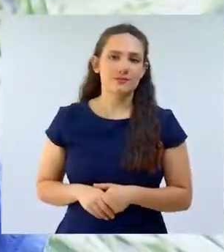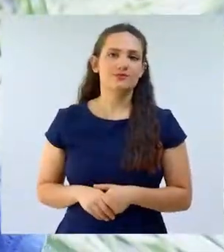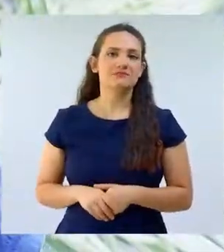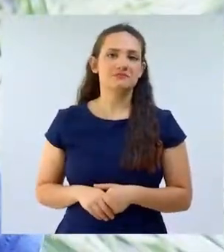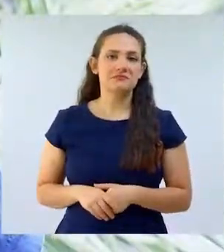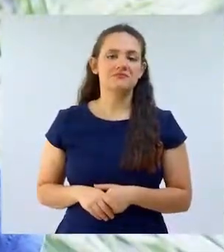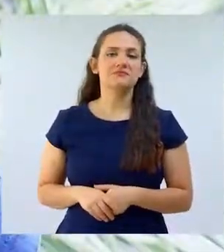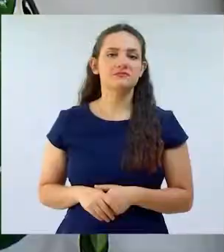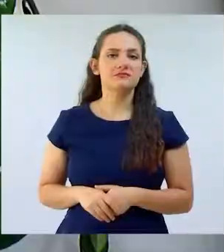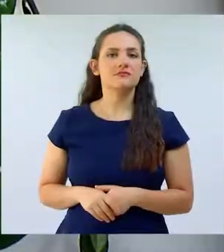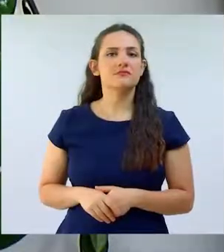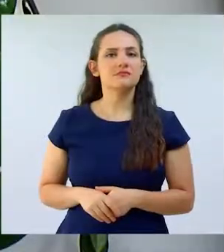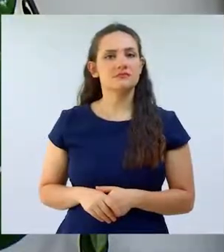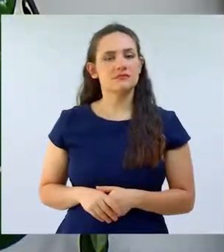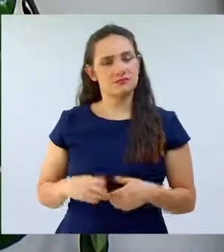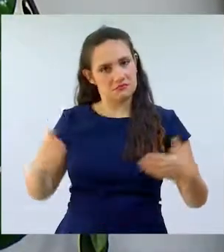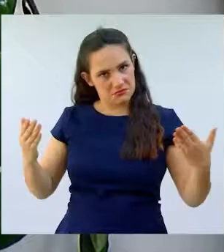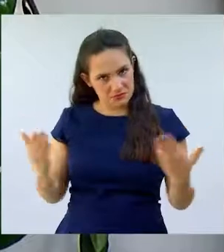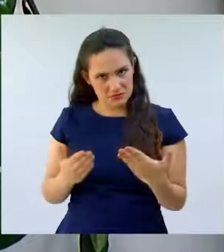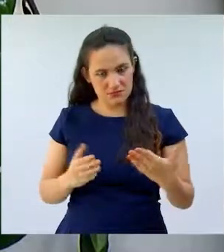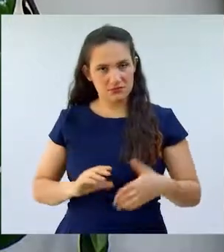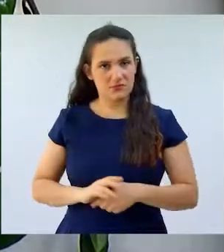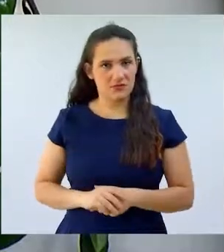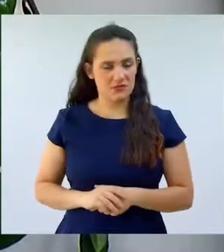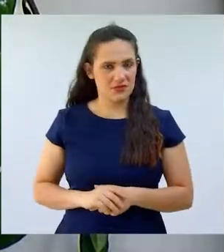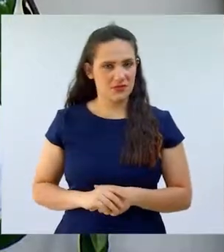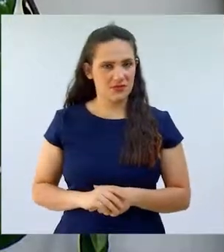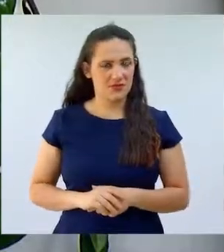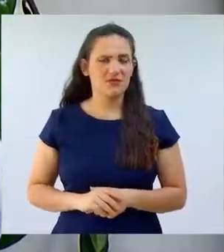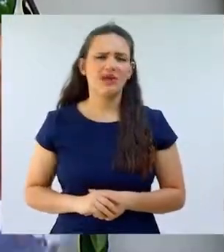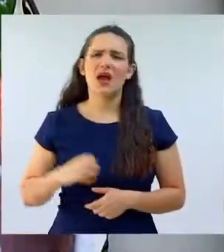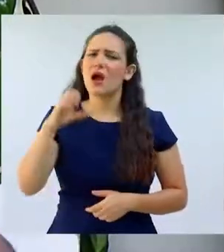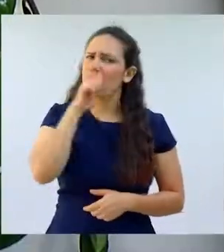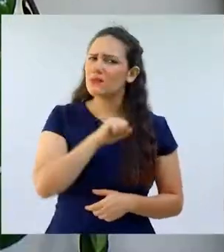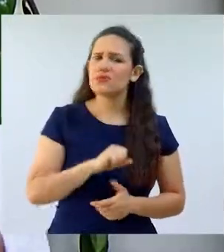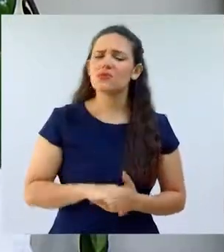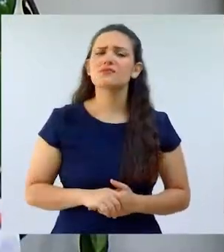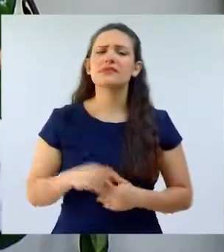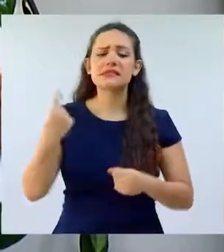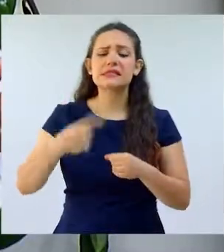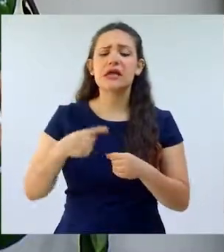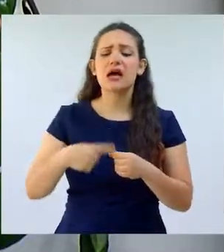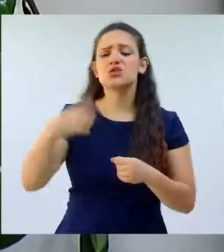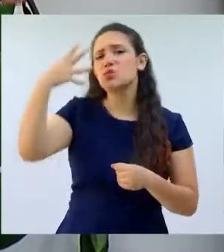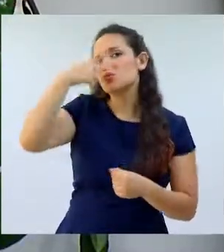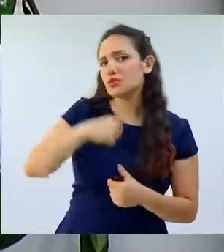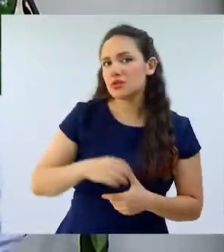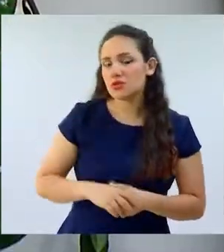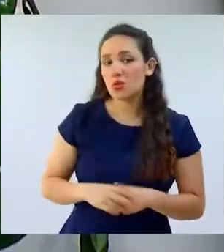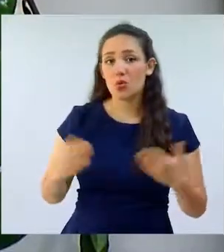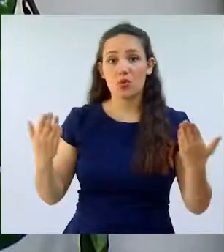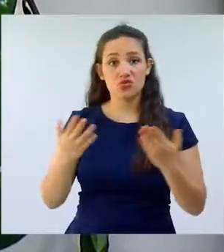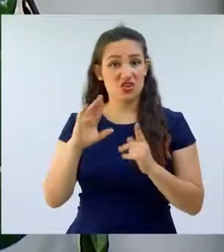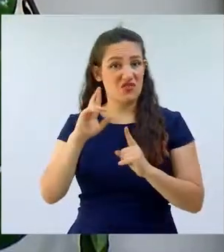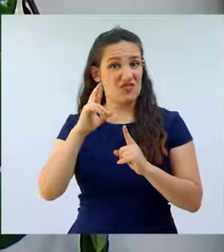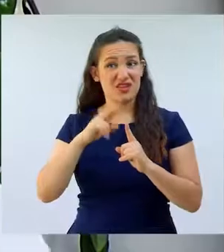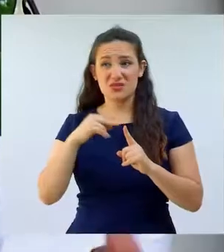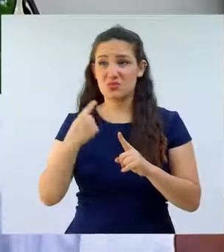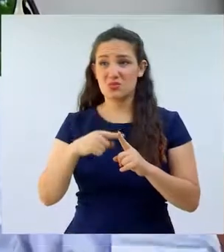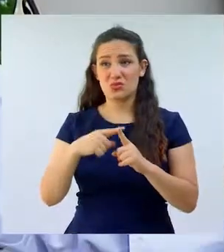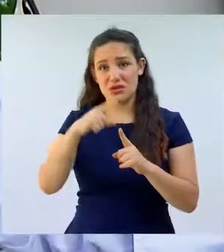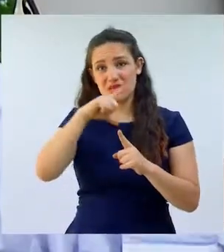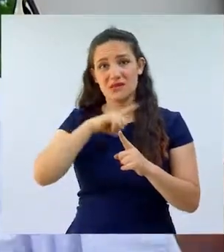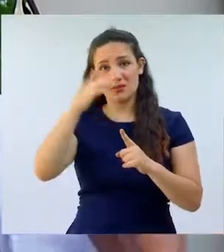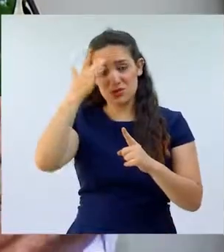fase de reforma. Cleir, estou mudando de assunto para você em casa, porque tem tanta coisa ainda. Rapidamente, Bonito. A praça em Bonito,